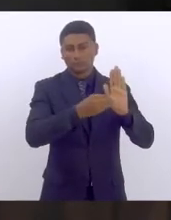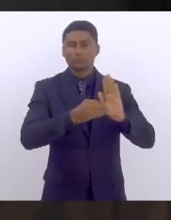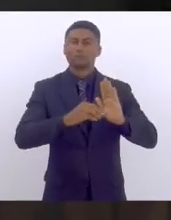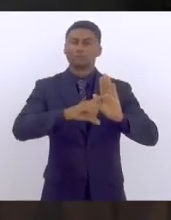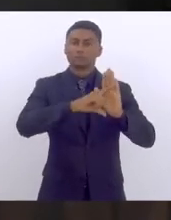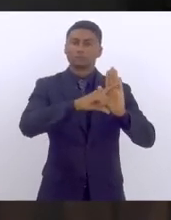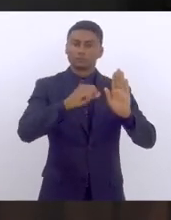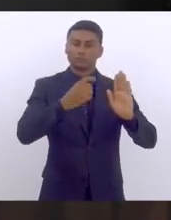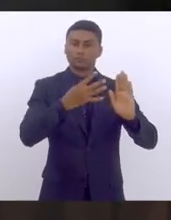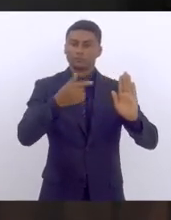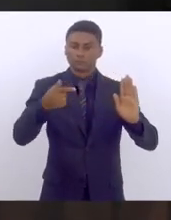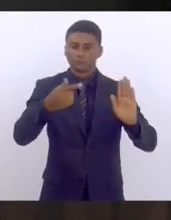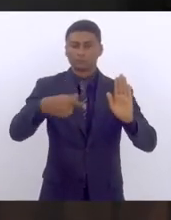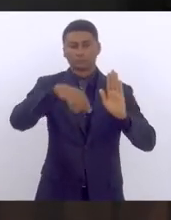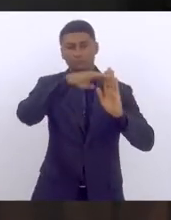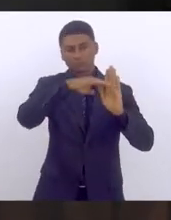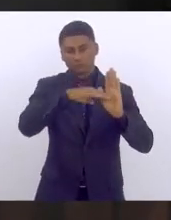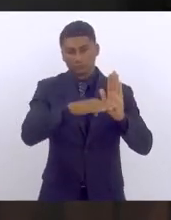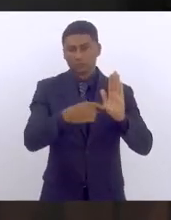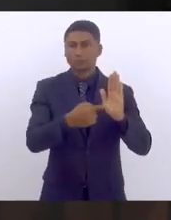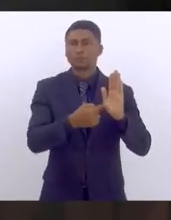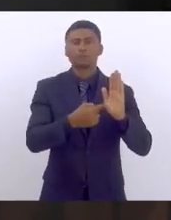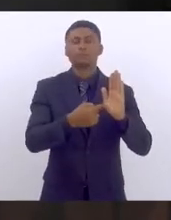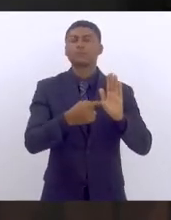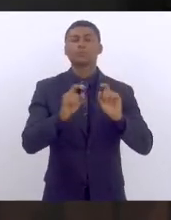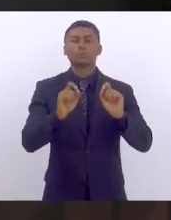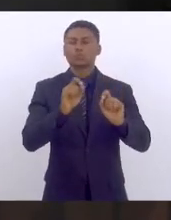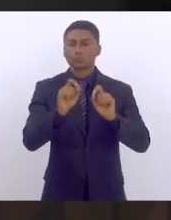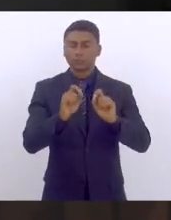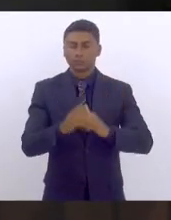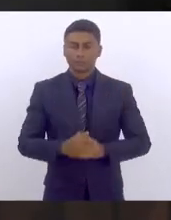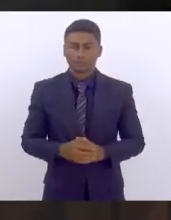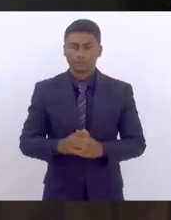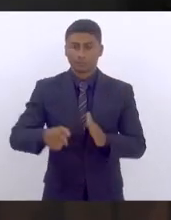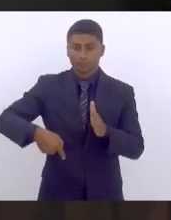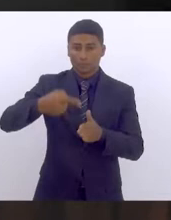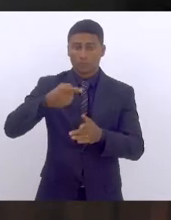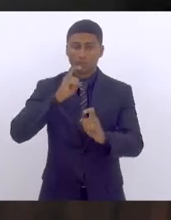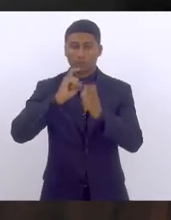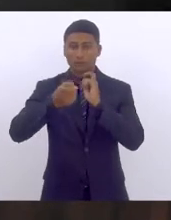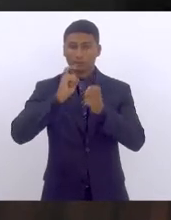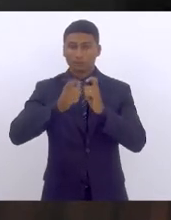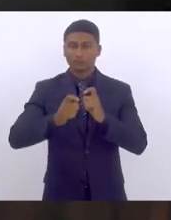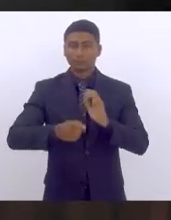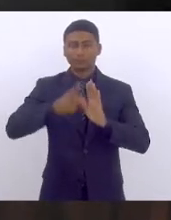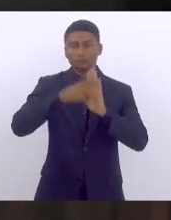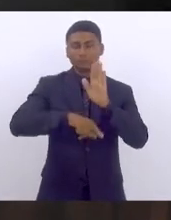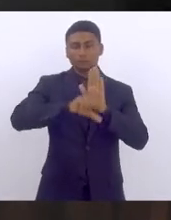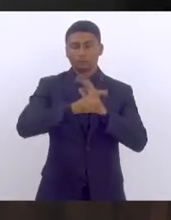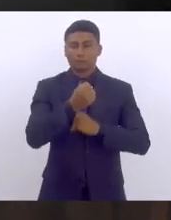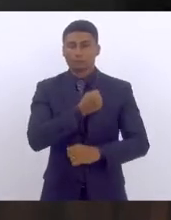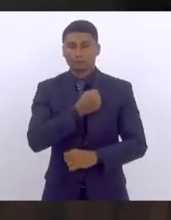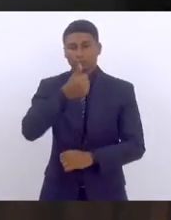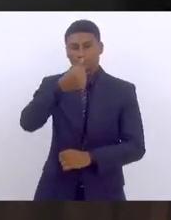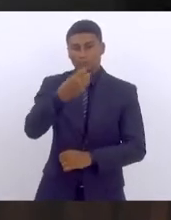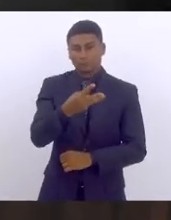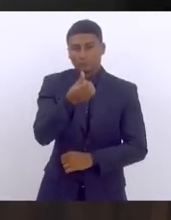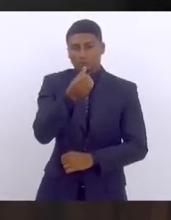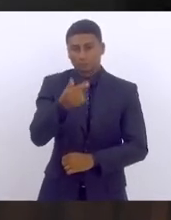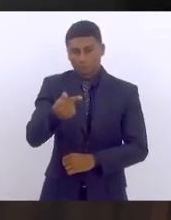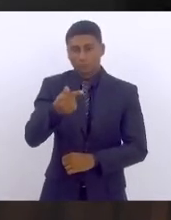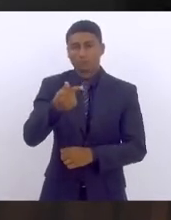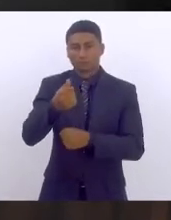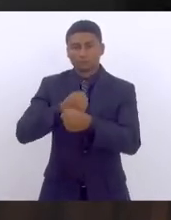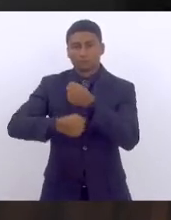artigo 47 do Regimento Interno, em tramitação ordinária e primeira discussão, projeto de lei número 1367